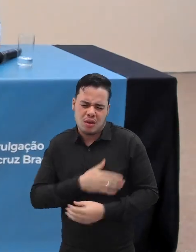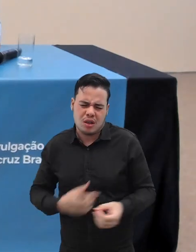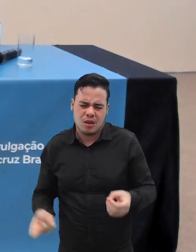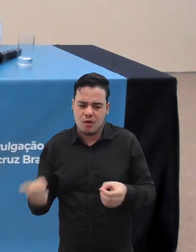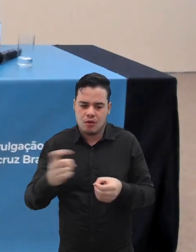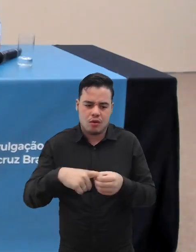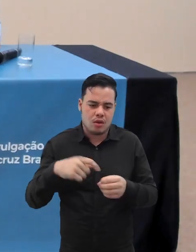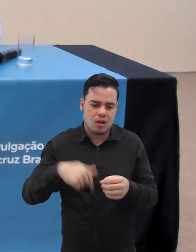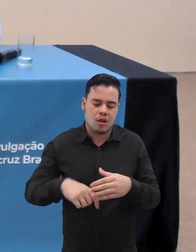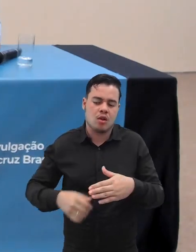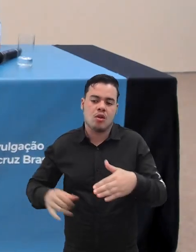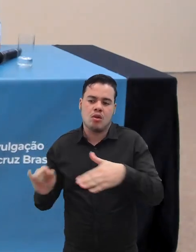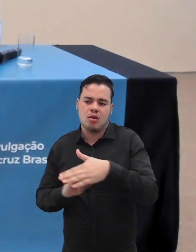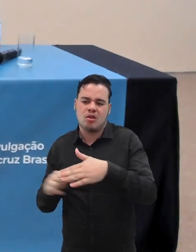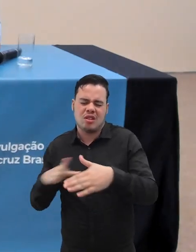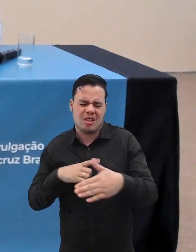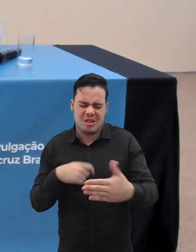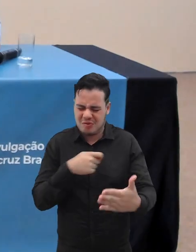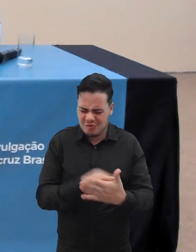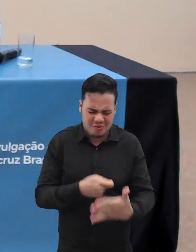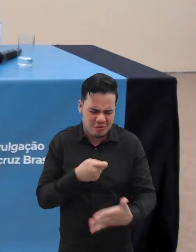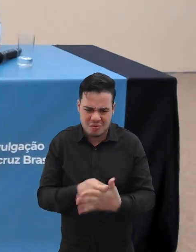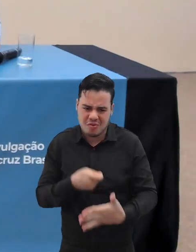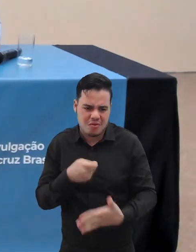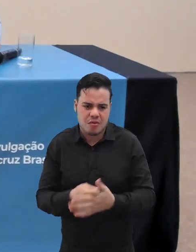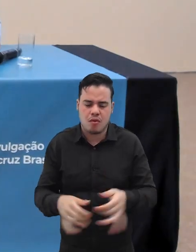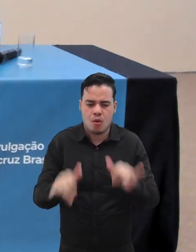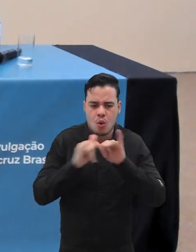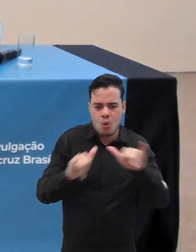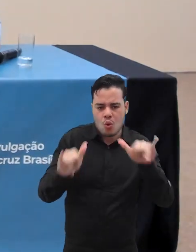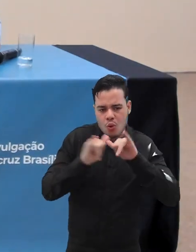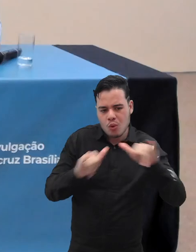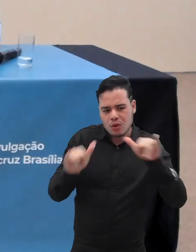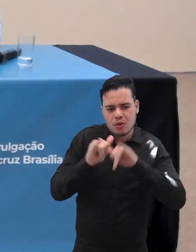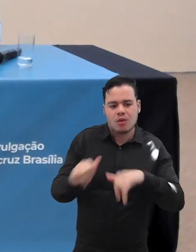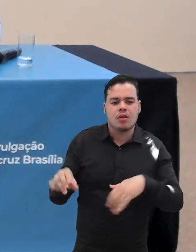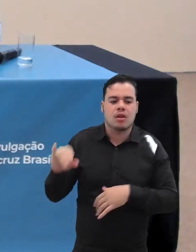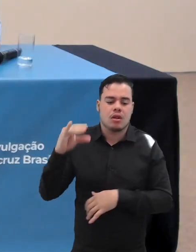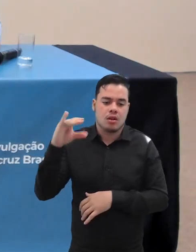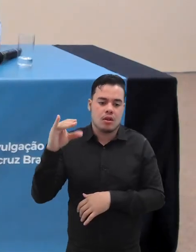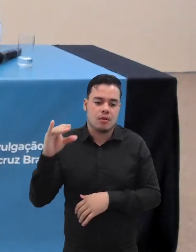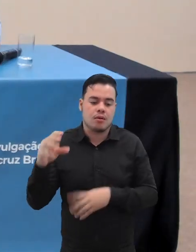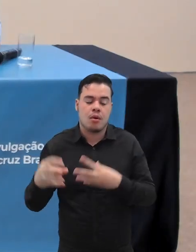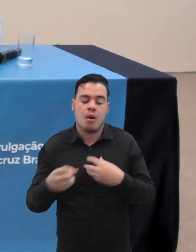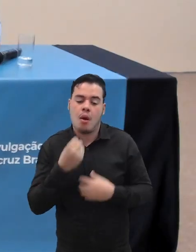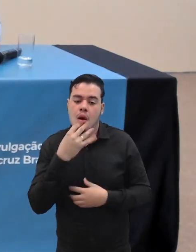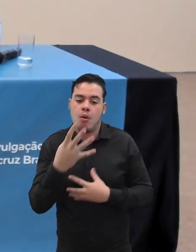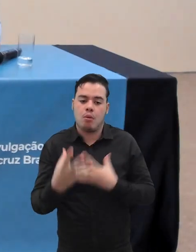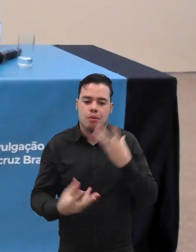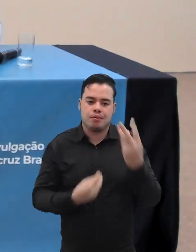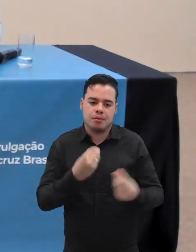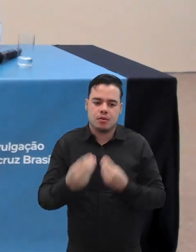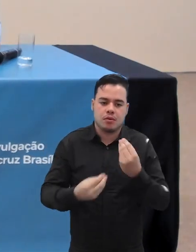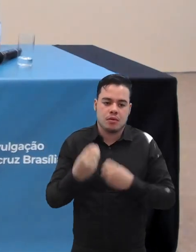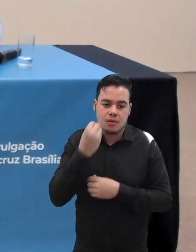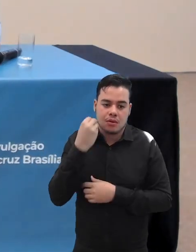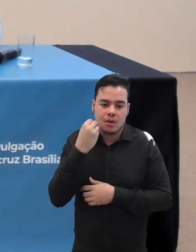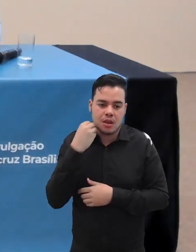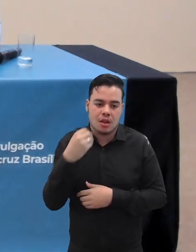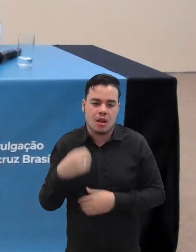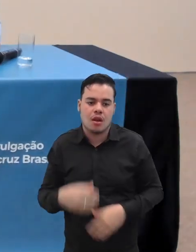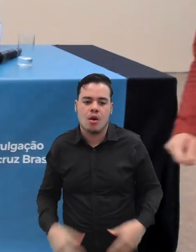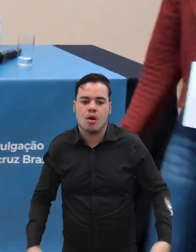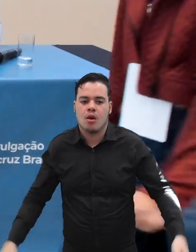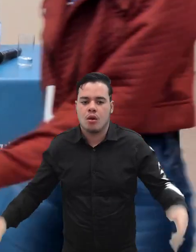instituição que tem se empenhado muito, né, no processo de divulgação científica. Bom, como eu vou tentar fazer uma